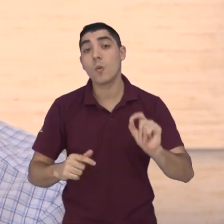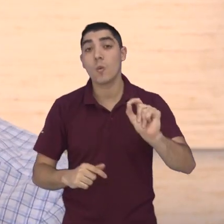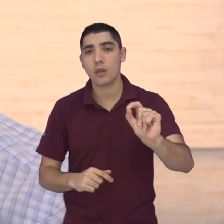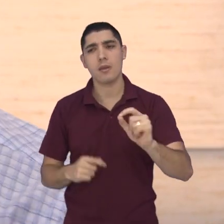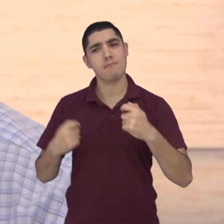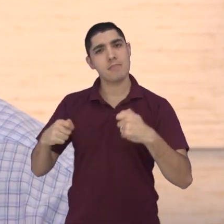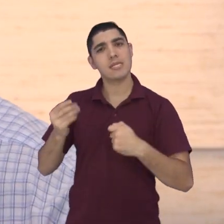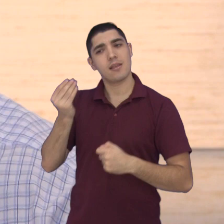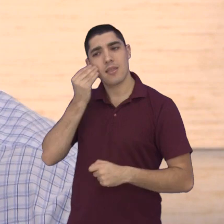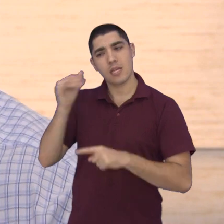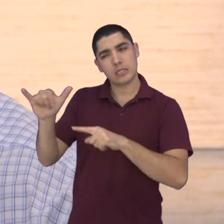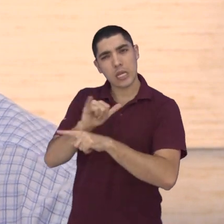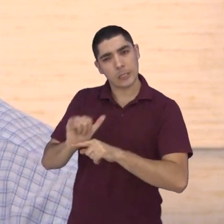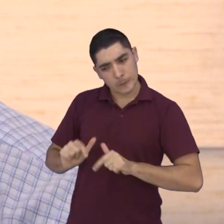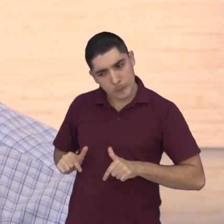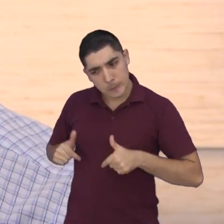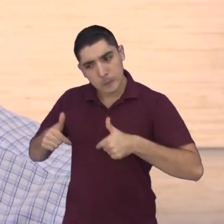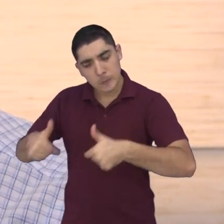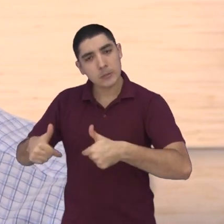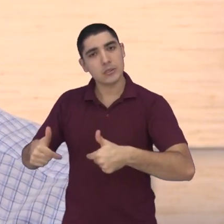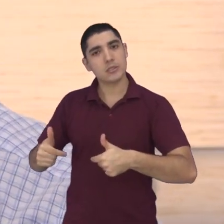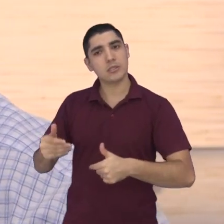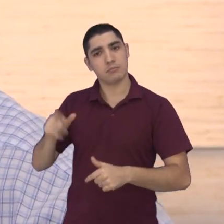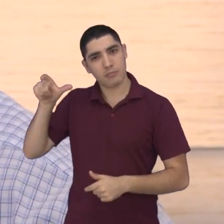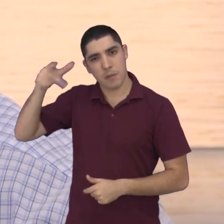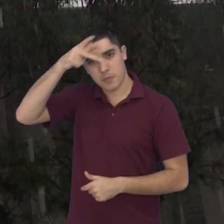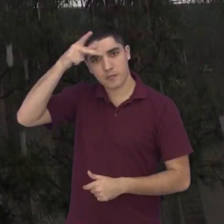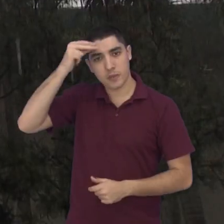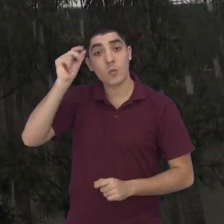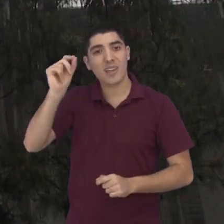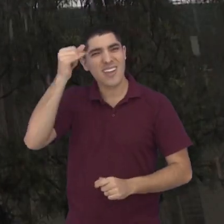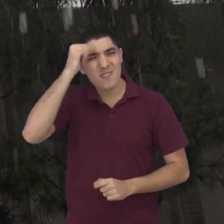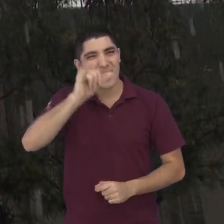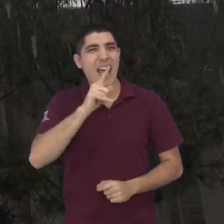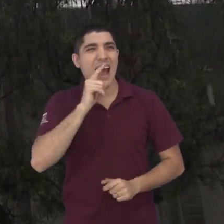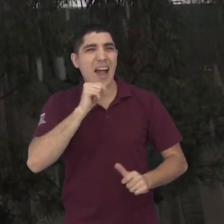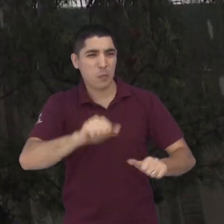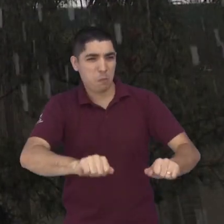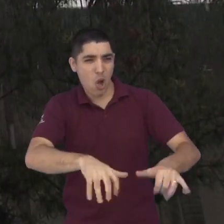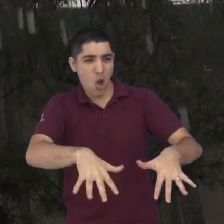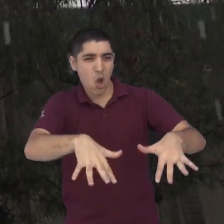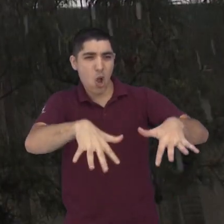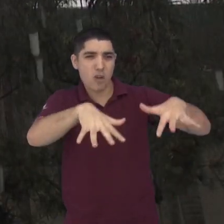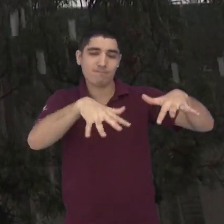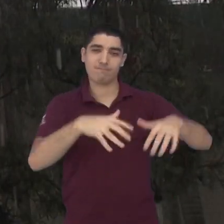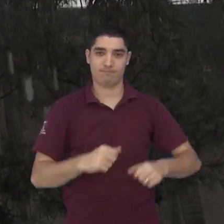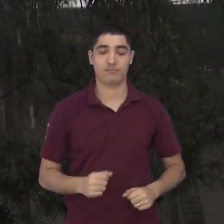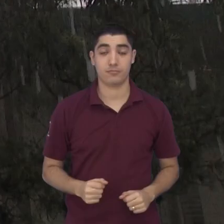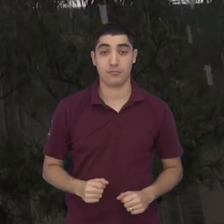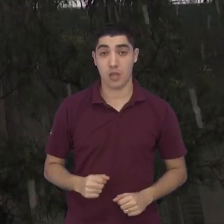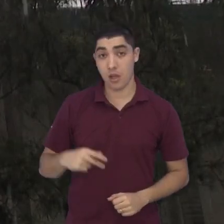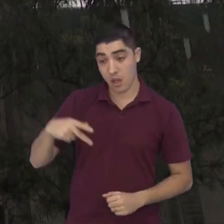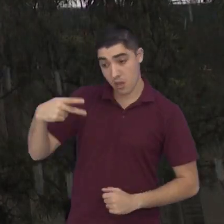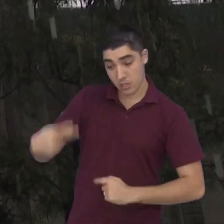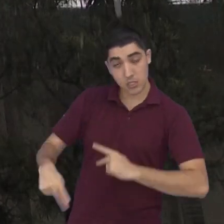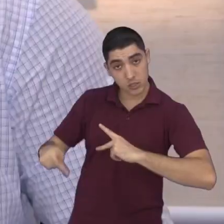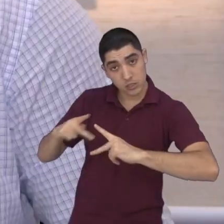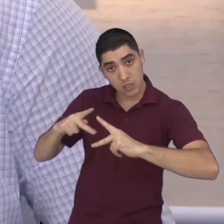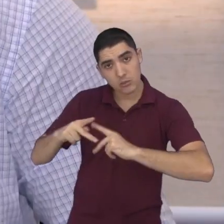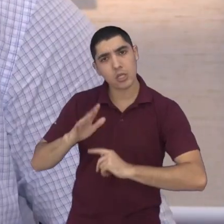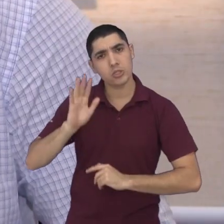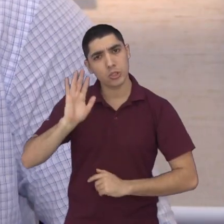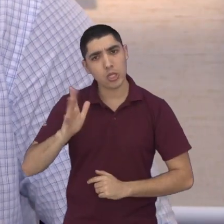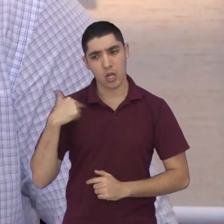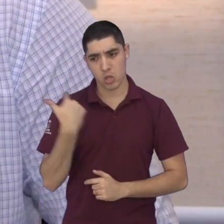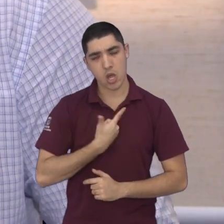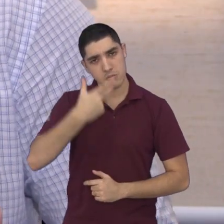defende ações preventivas de planejamento Urbano e obras para auxiliar na contenção da água das chuvas nessa época do ano aqui